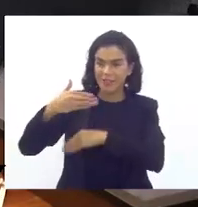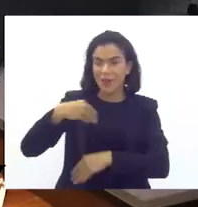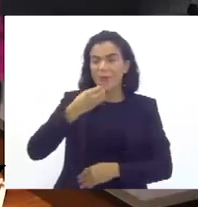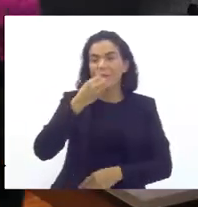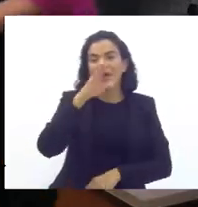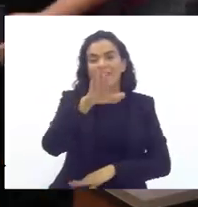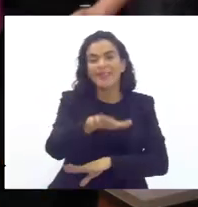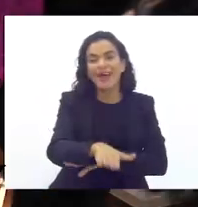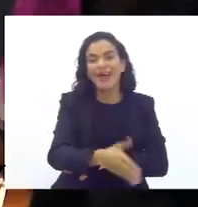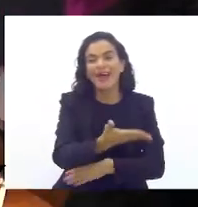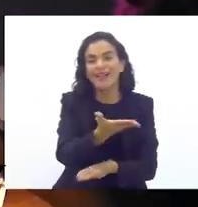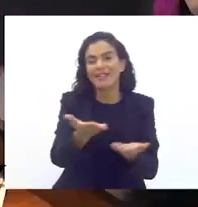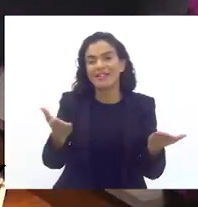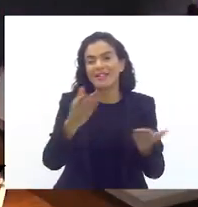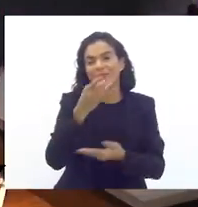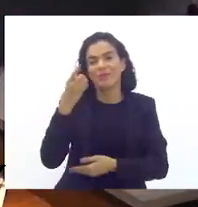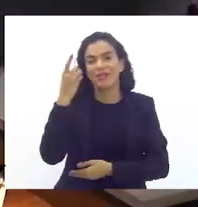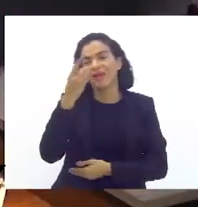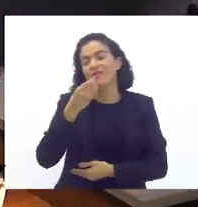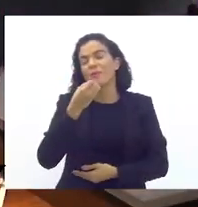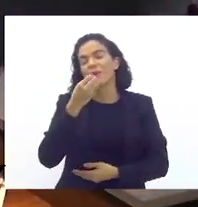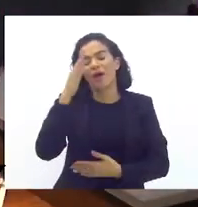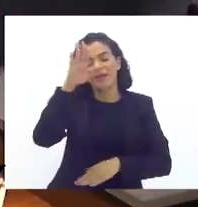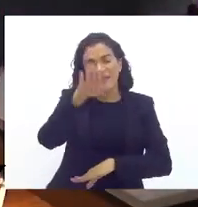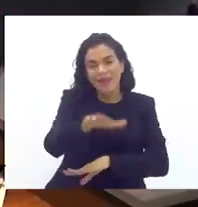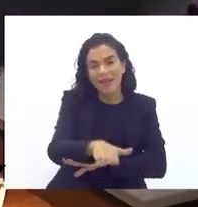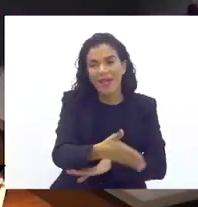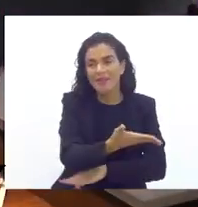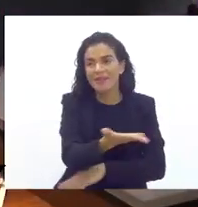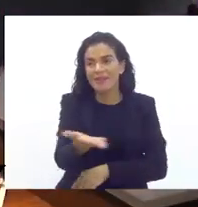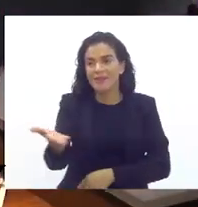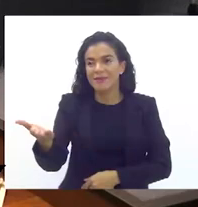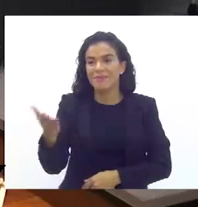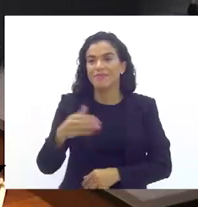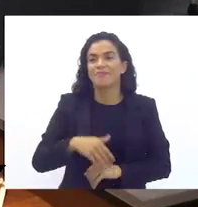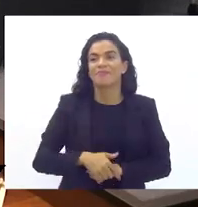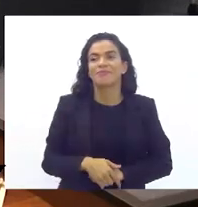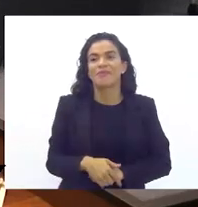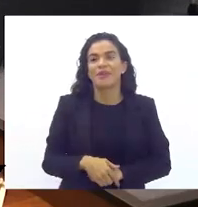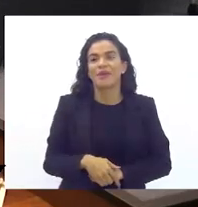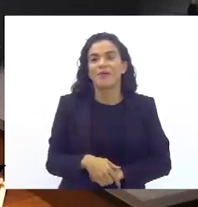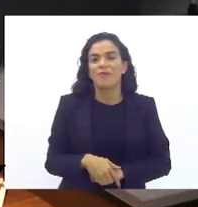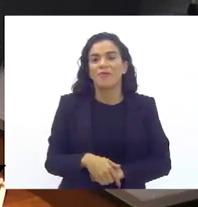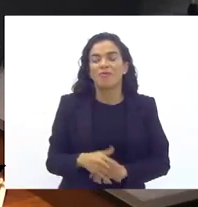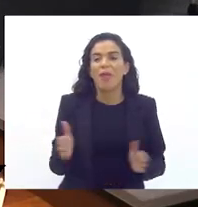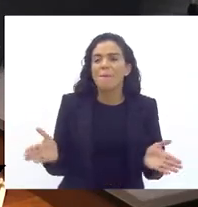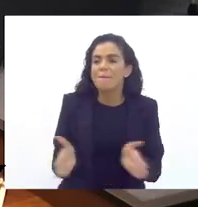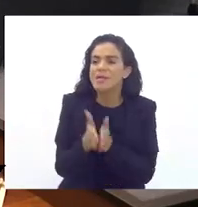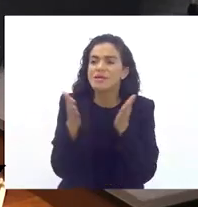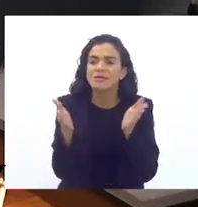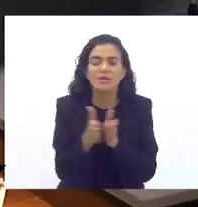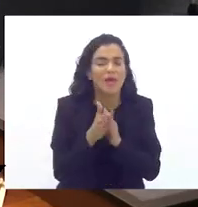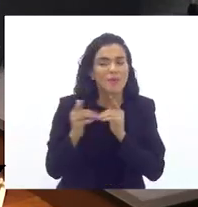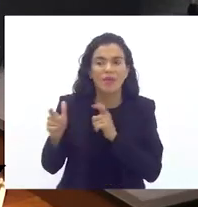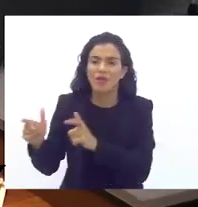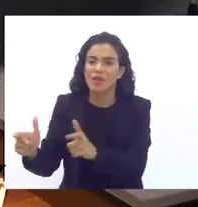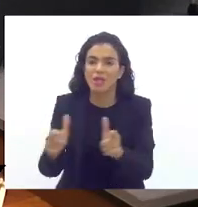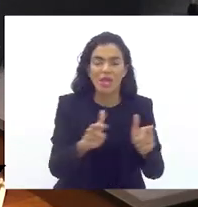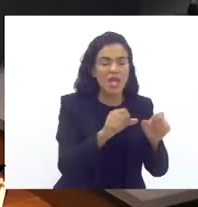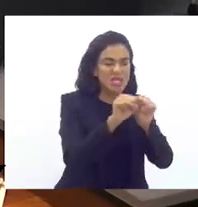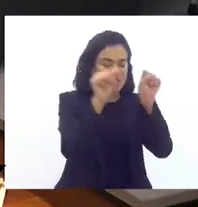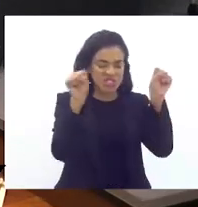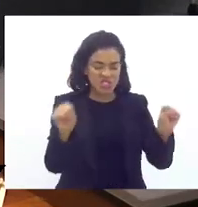deputados Boa tarde minhas guerreiras Miséria Miséria em todo canto esse sistema